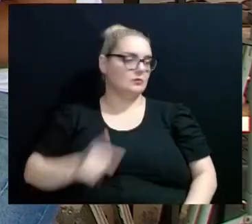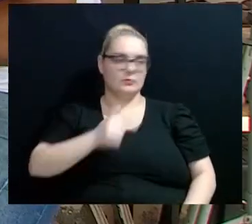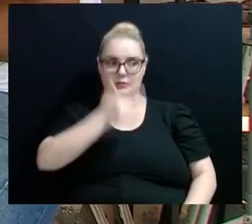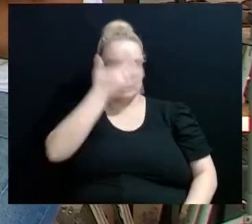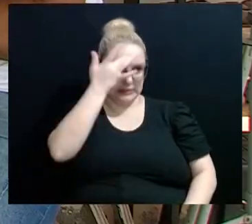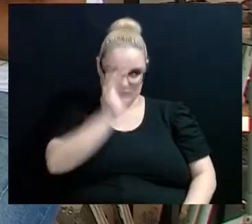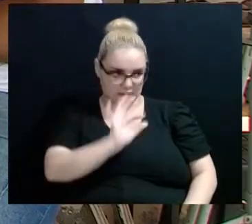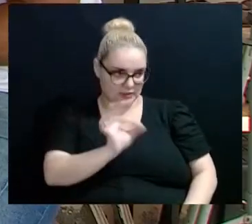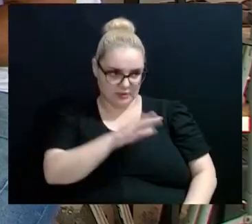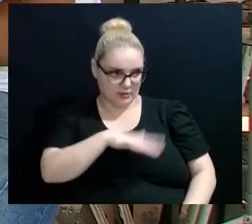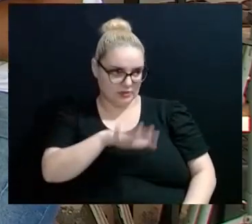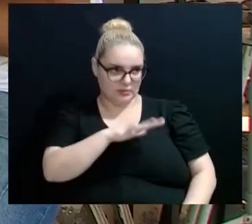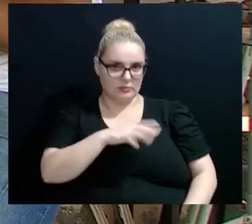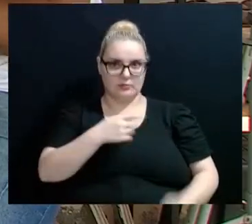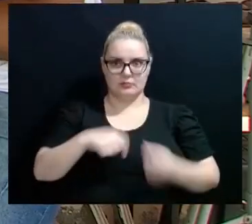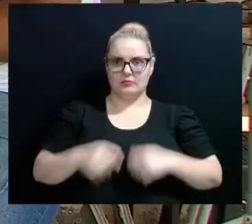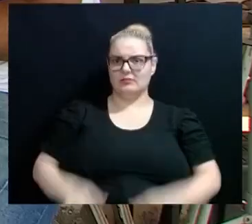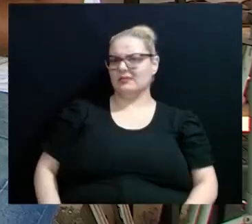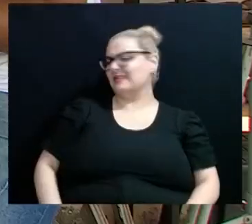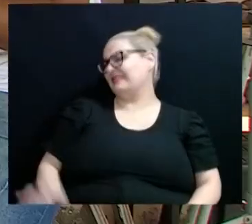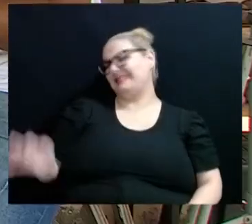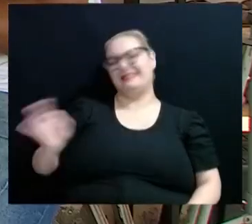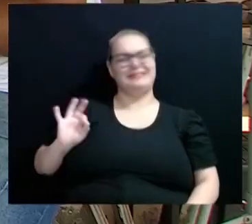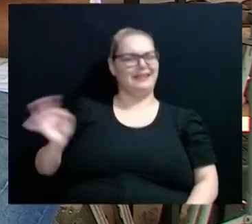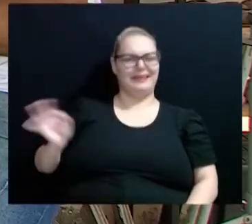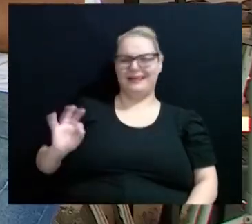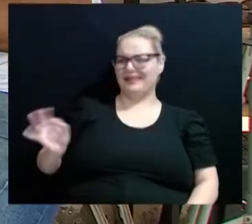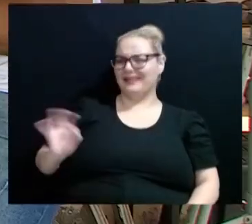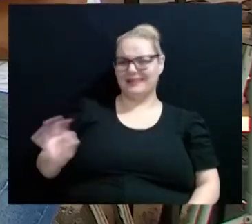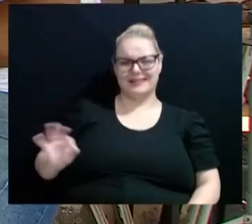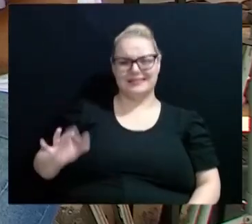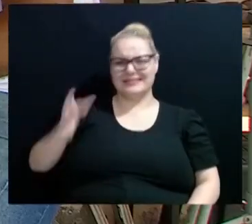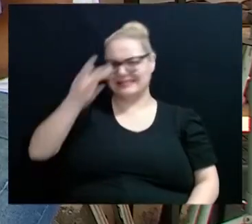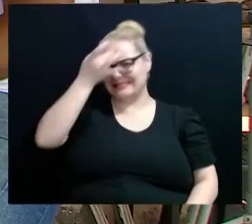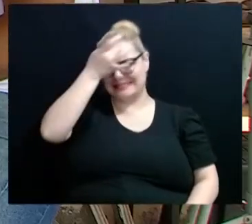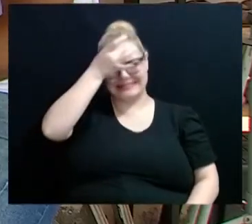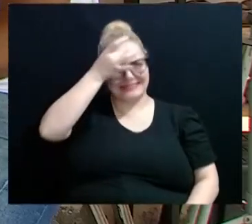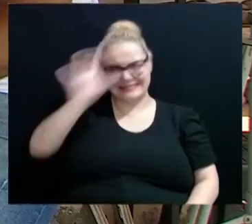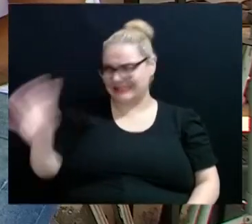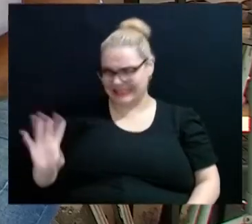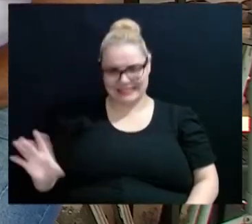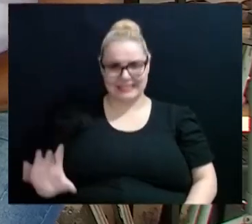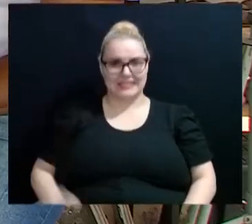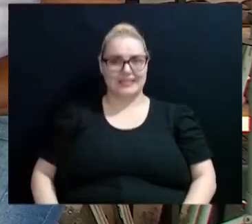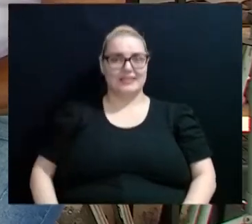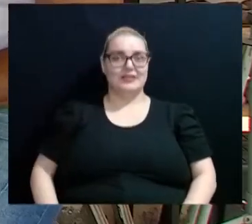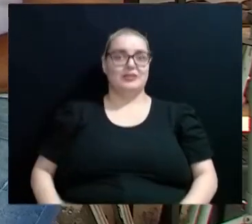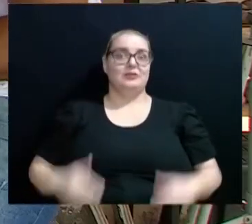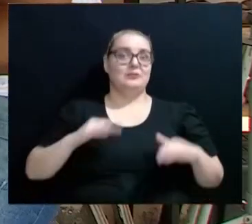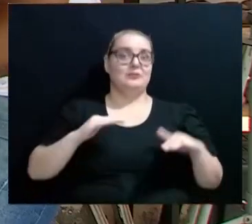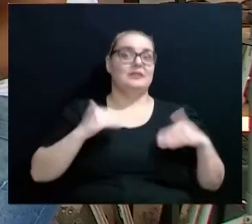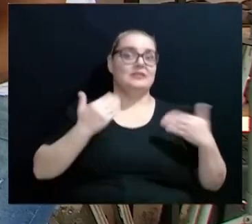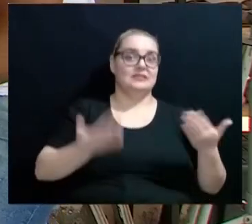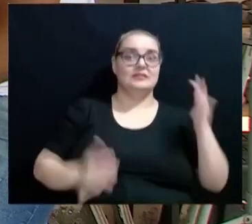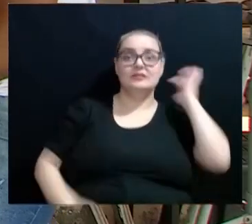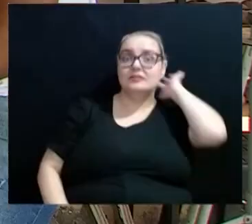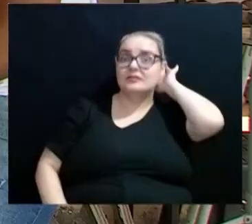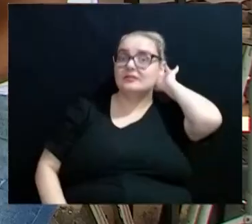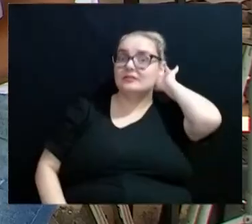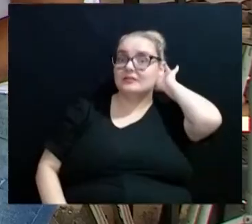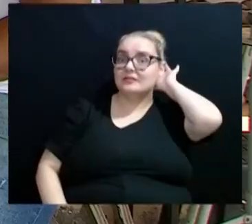estudando empreendedorismo, estudando vendas, negócios. Até então você não entendia dessa parte Nem de administrativa? empresa,